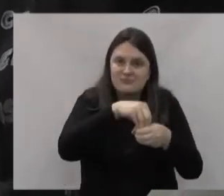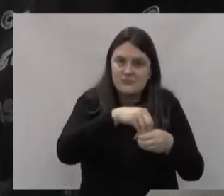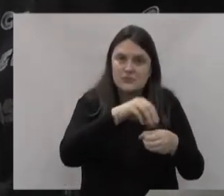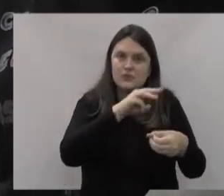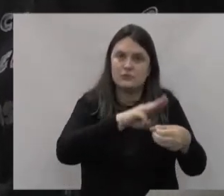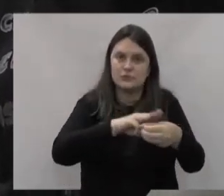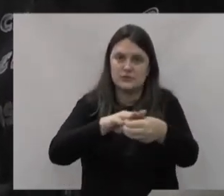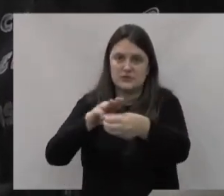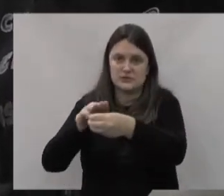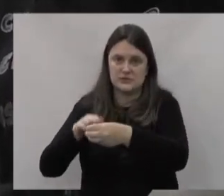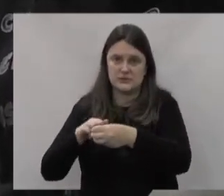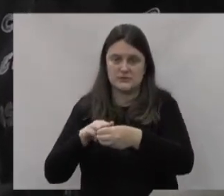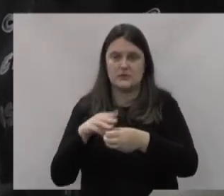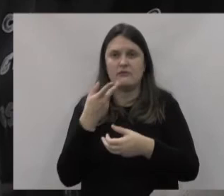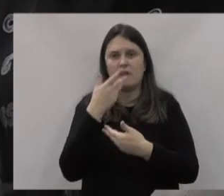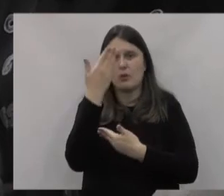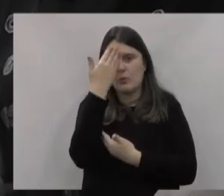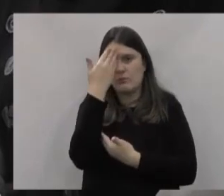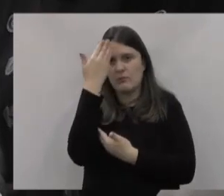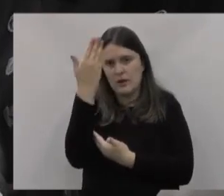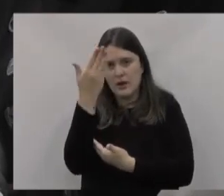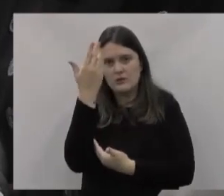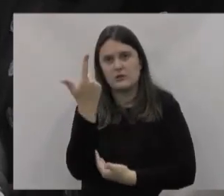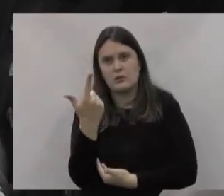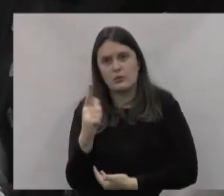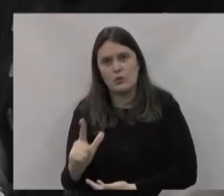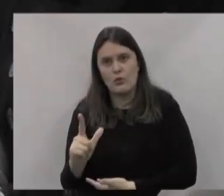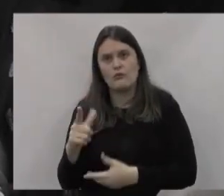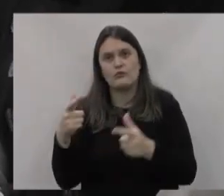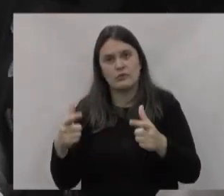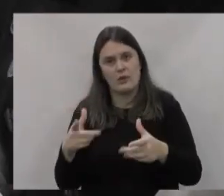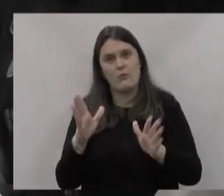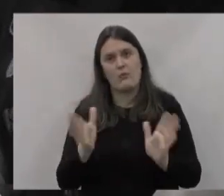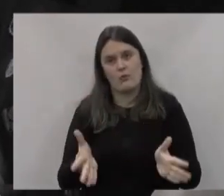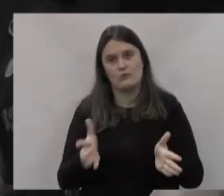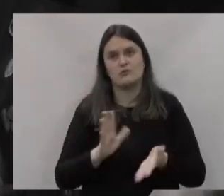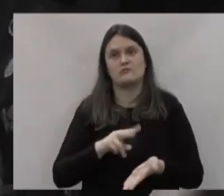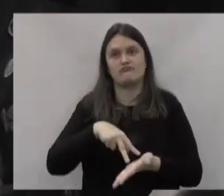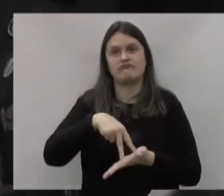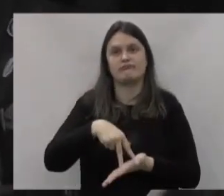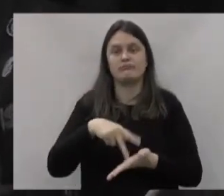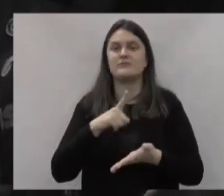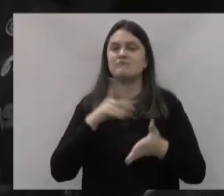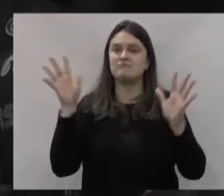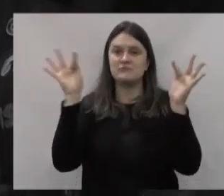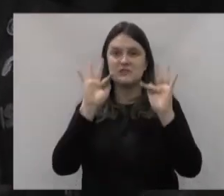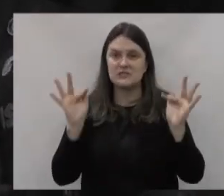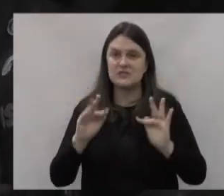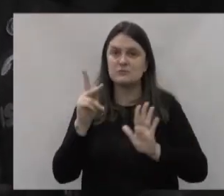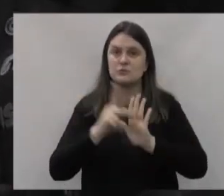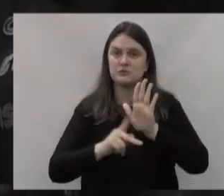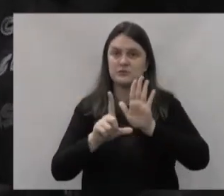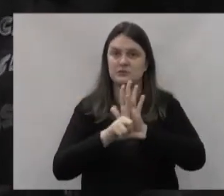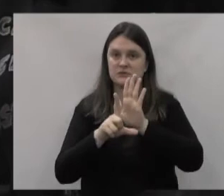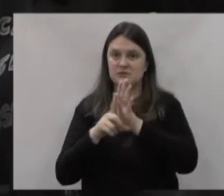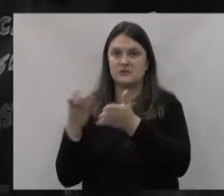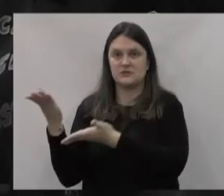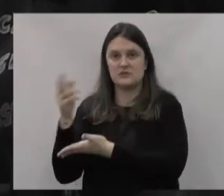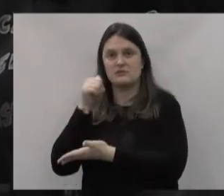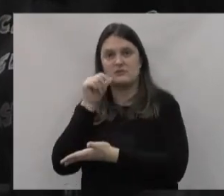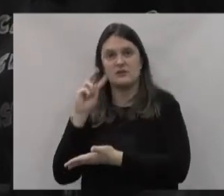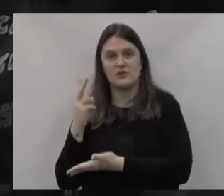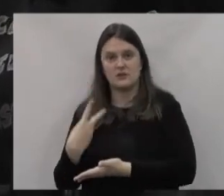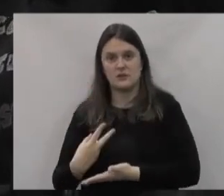comarcas, né? Então, eu agradeço de novo esse espaço que foi aberto. Fico muito feliz pelo projeto de lei da Landra e